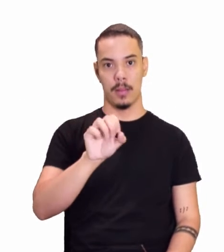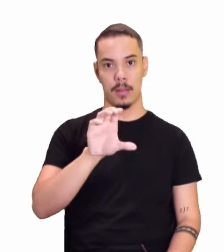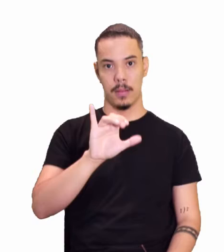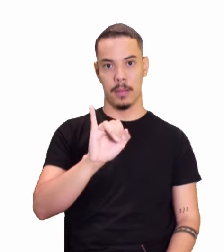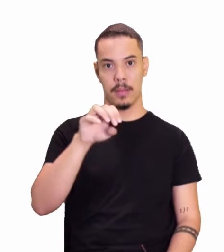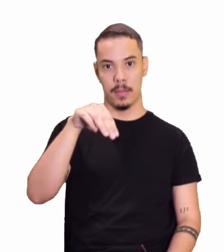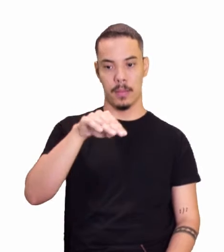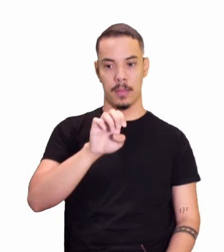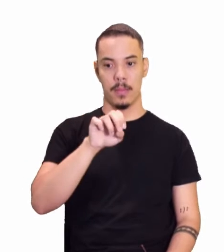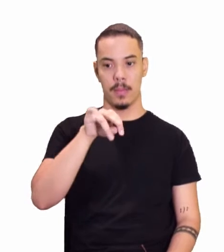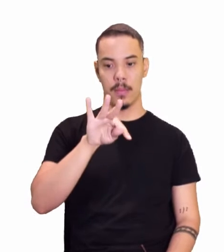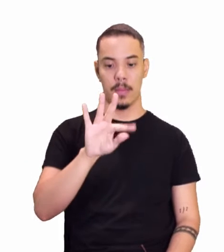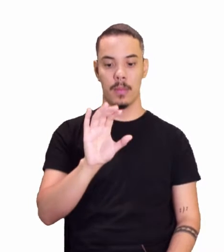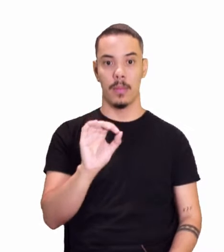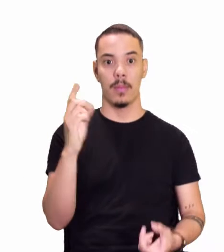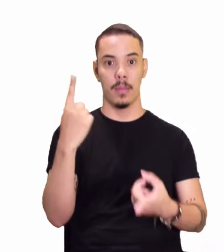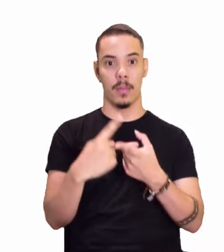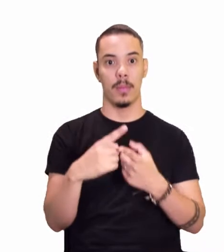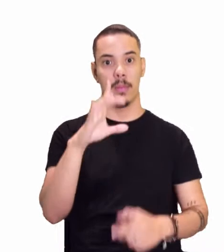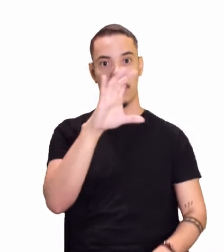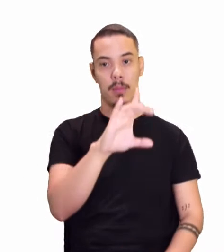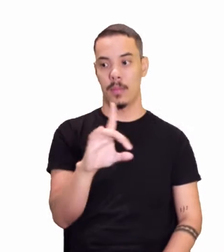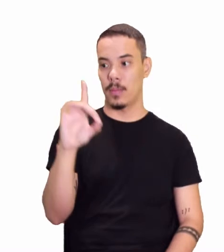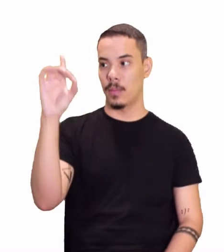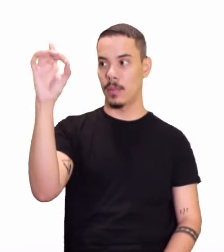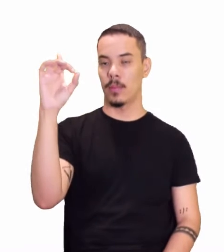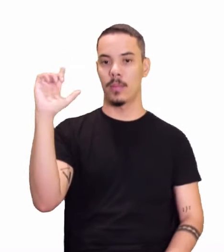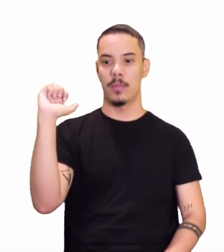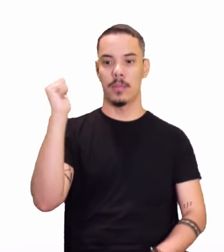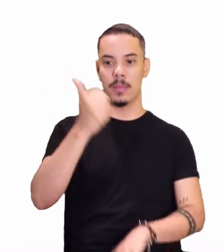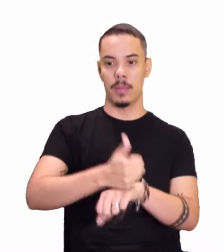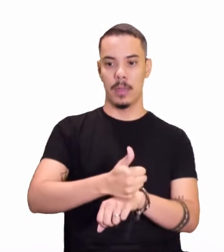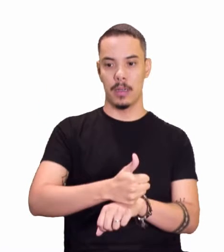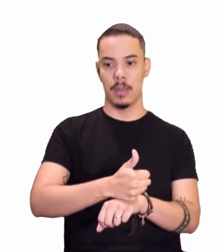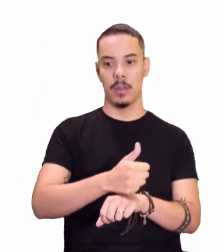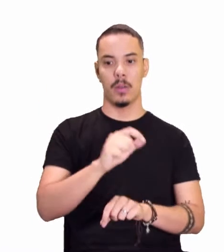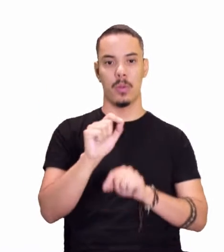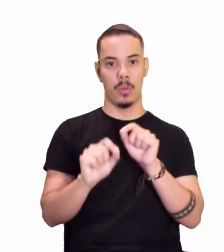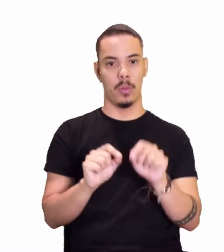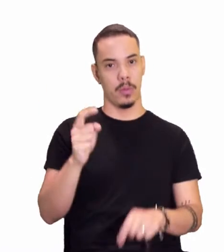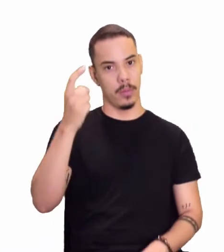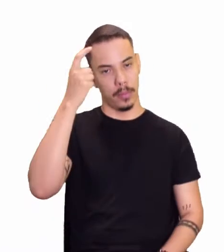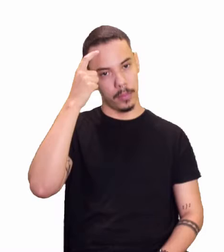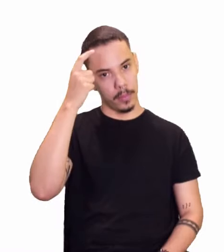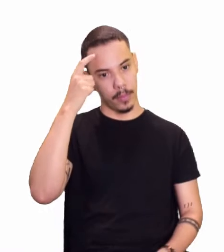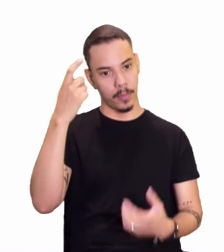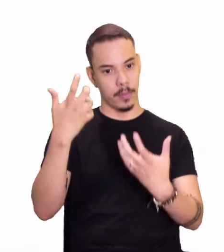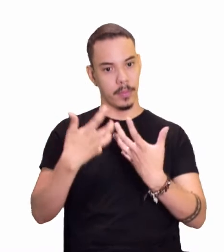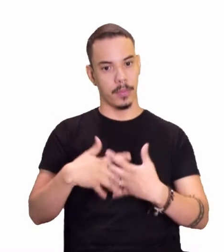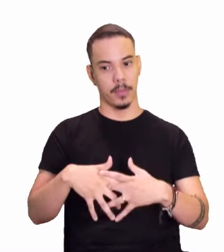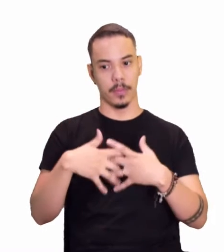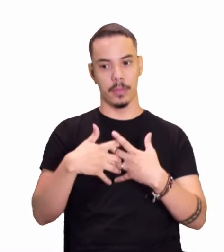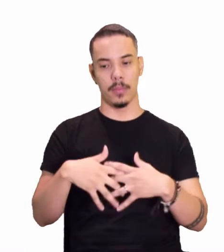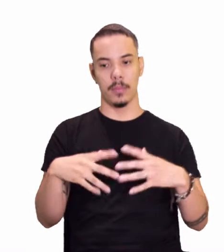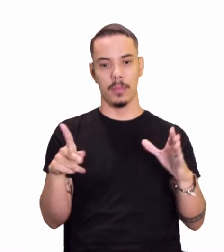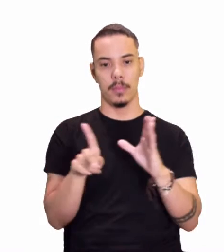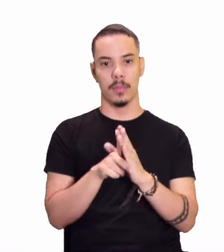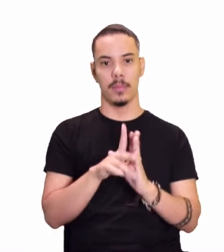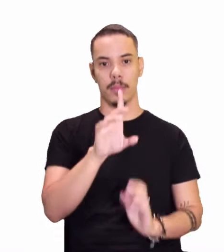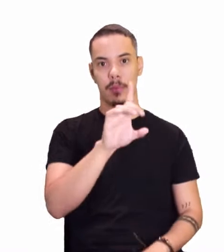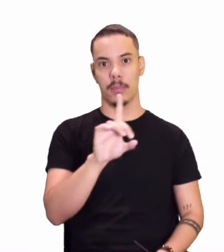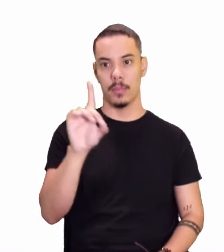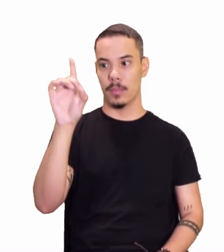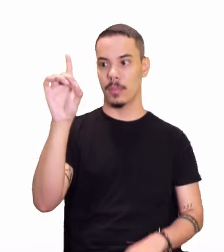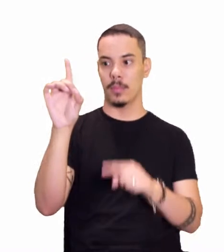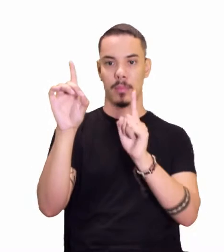a questão em que Deus ali imperava, sendo o pensamento que Deus é o centro